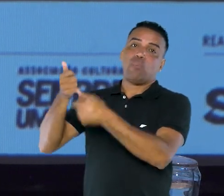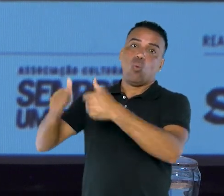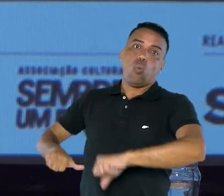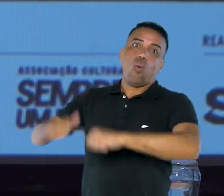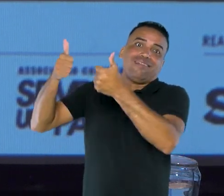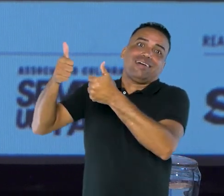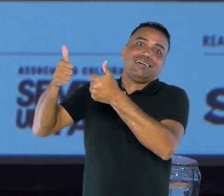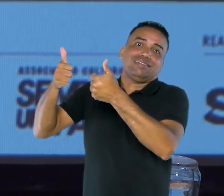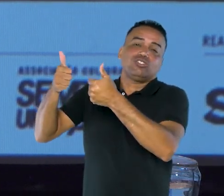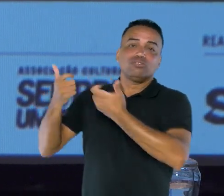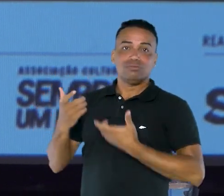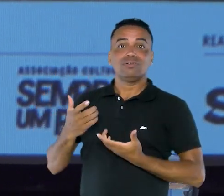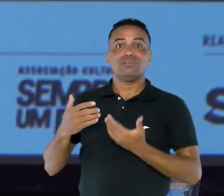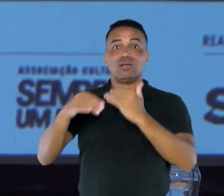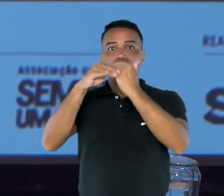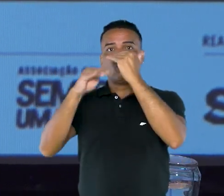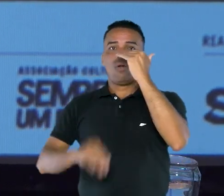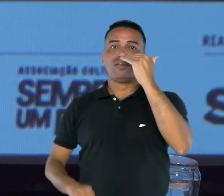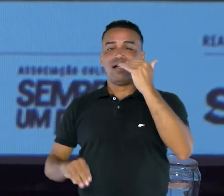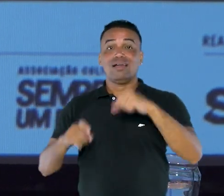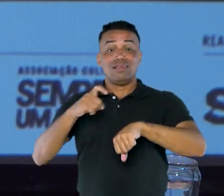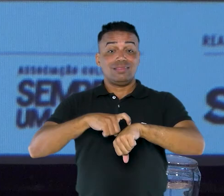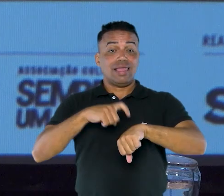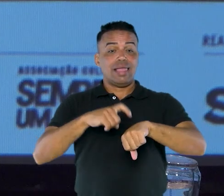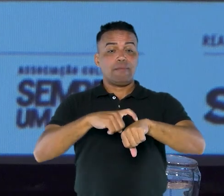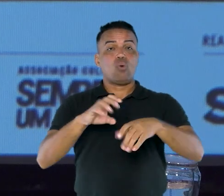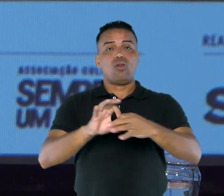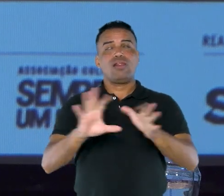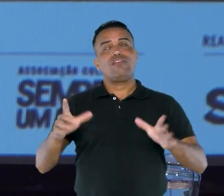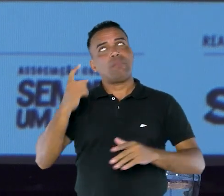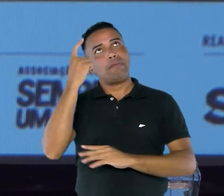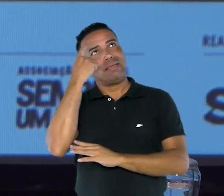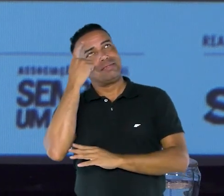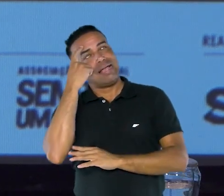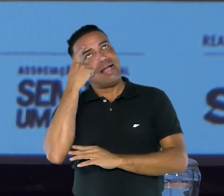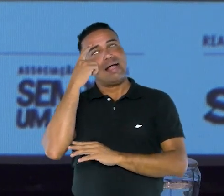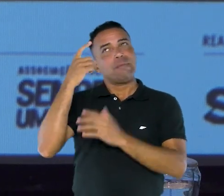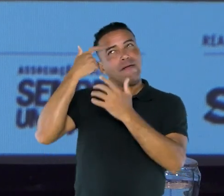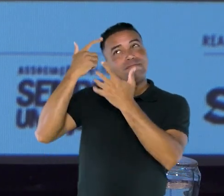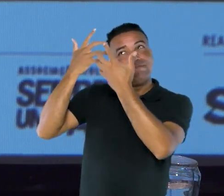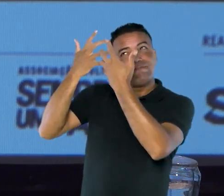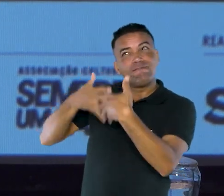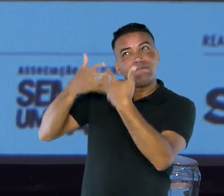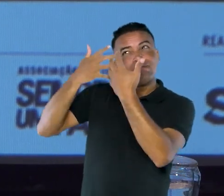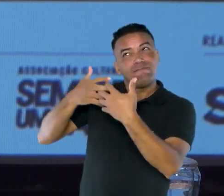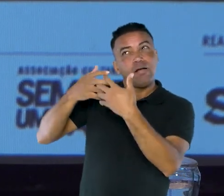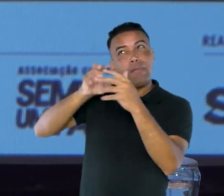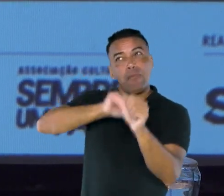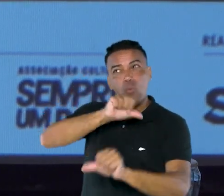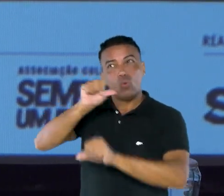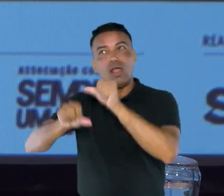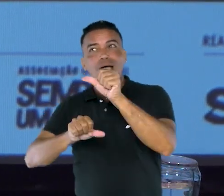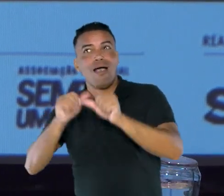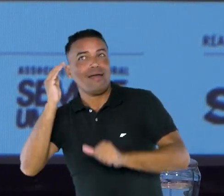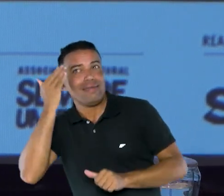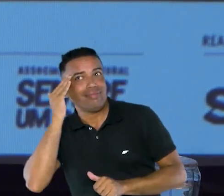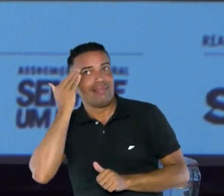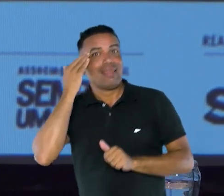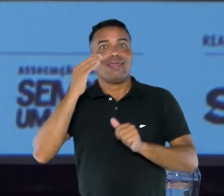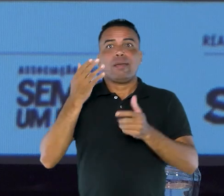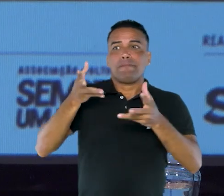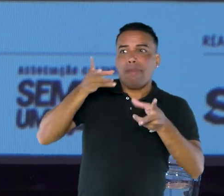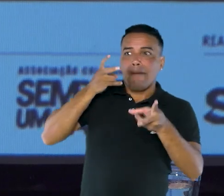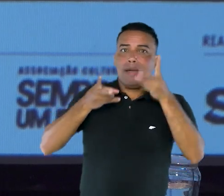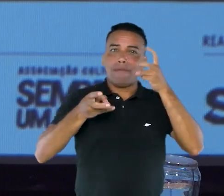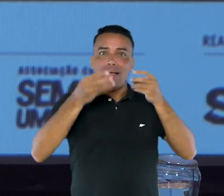qualidade, uma desigualdade de tempo livre para pensar, para se repensar, para se recolocar, para entender